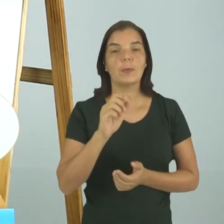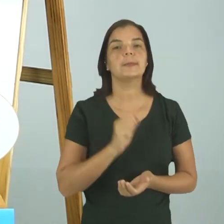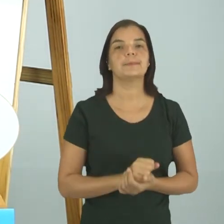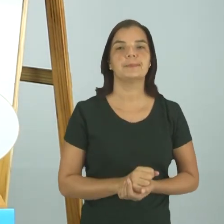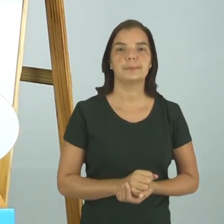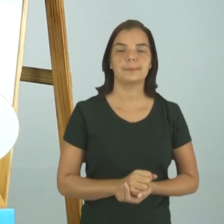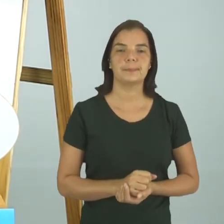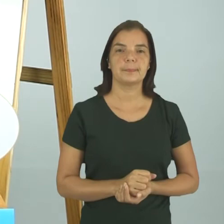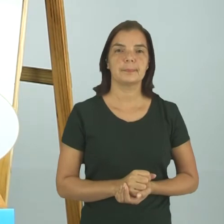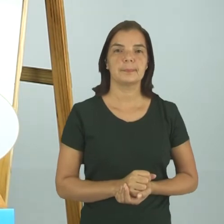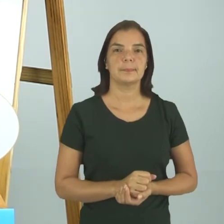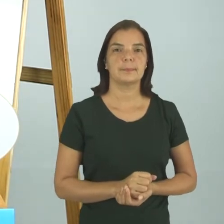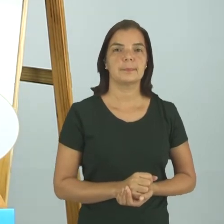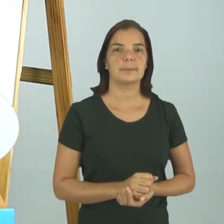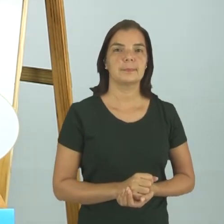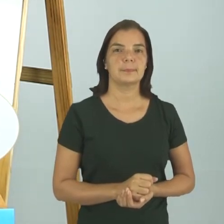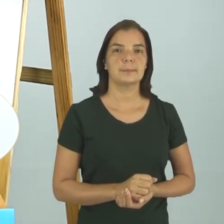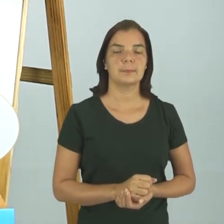lá?